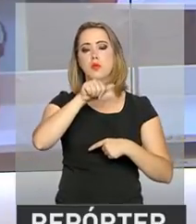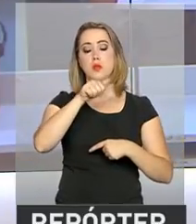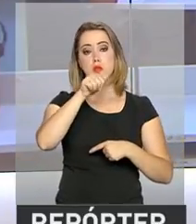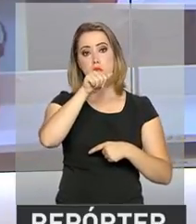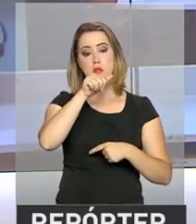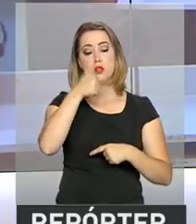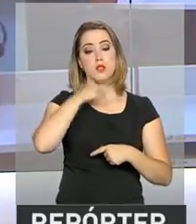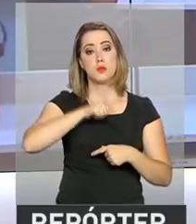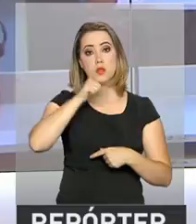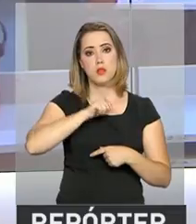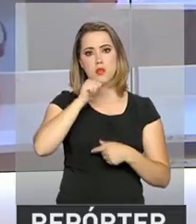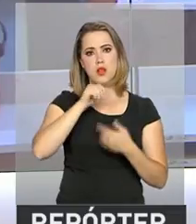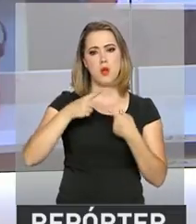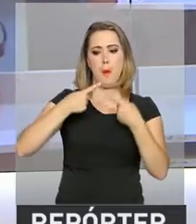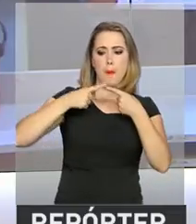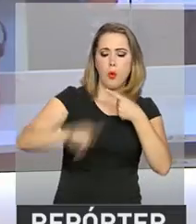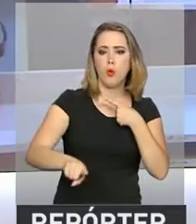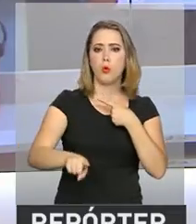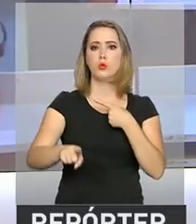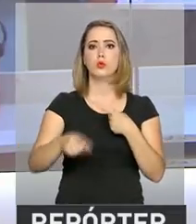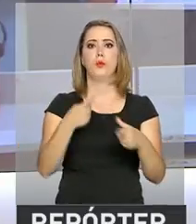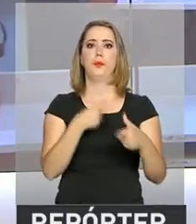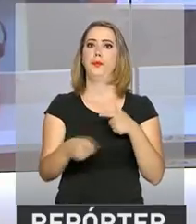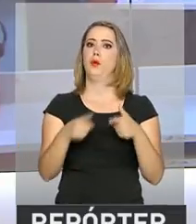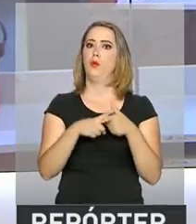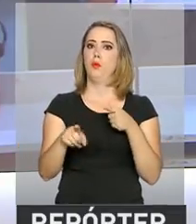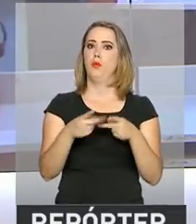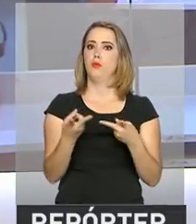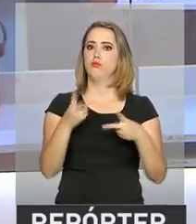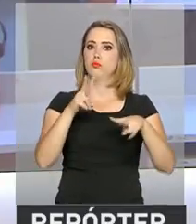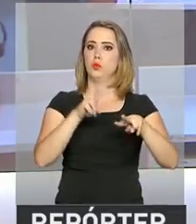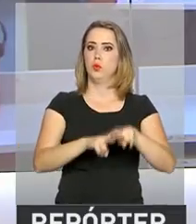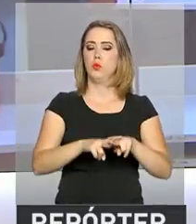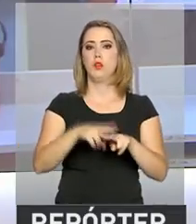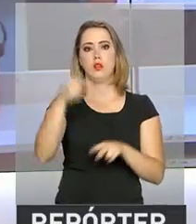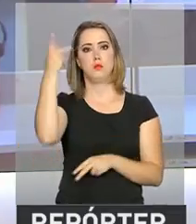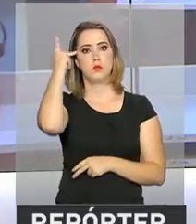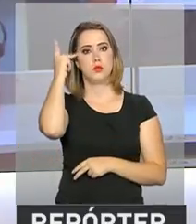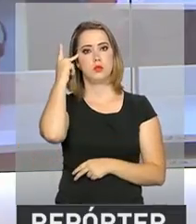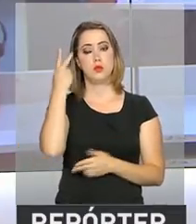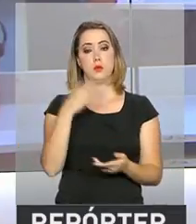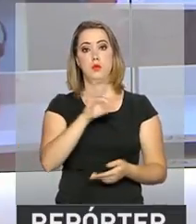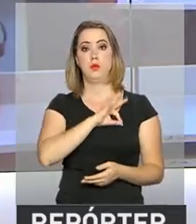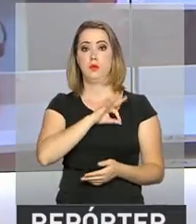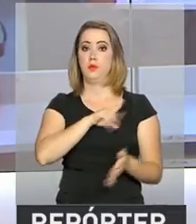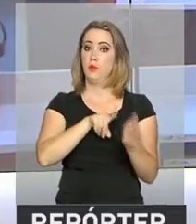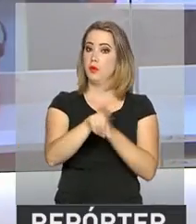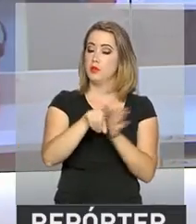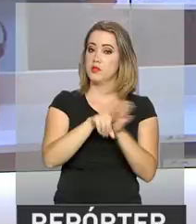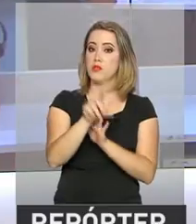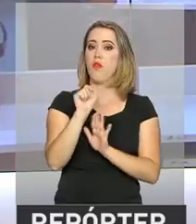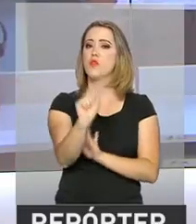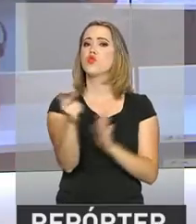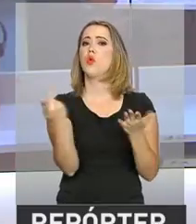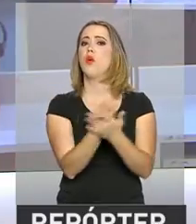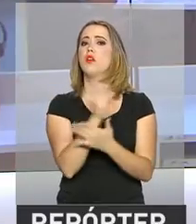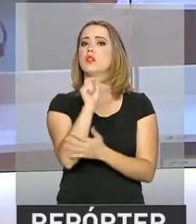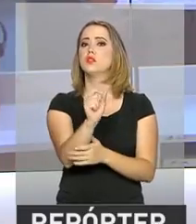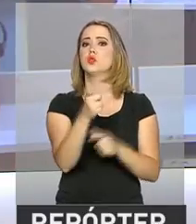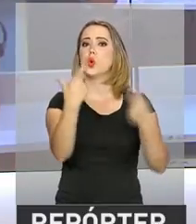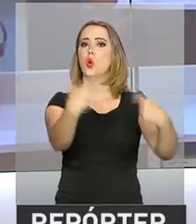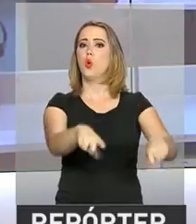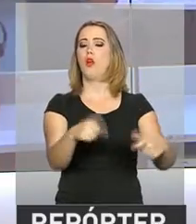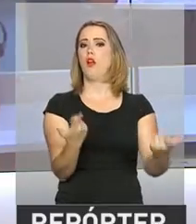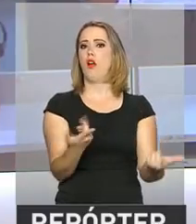chocou campinas no interior de são paulo no último fim de semana a polícia investiga o caso trabalha para descobrir onde o